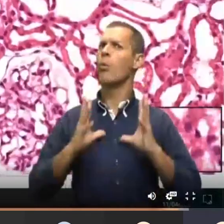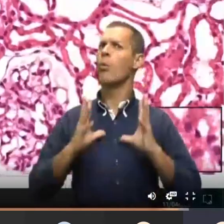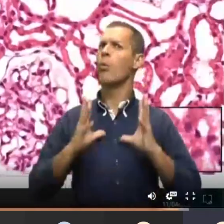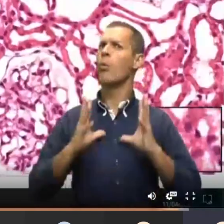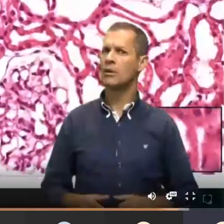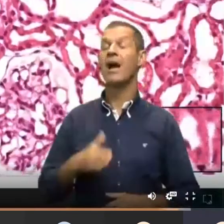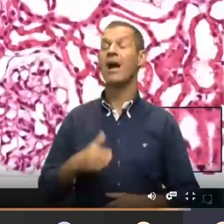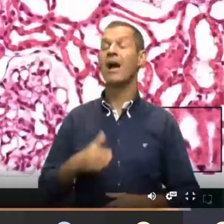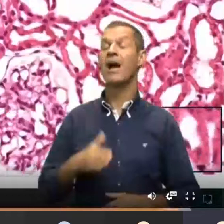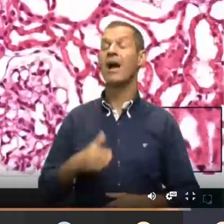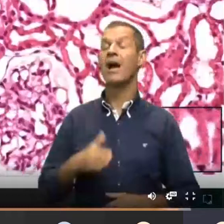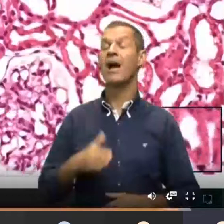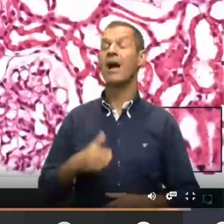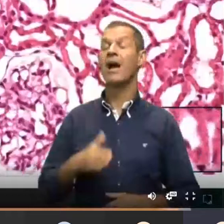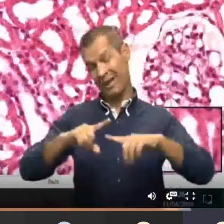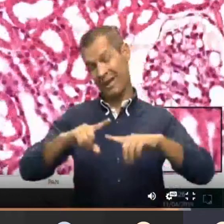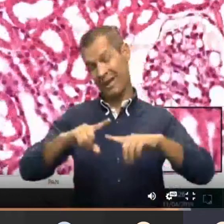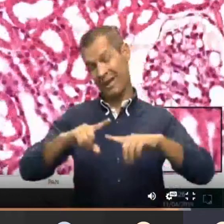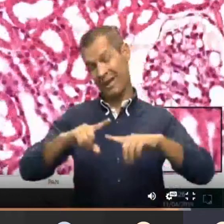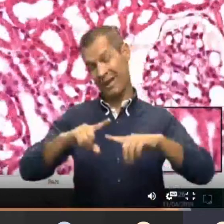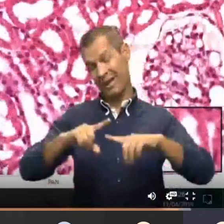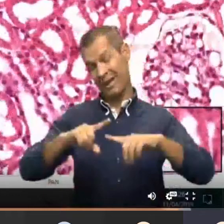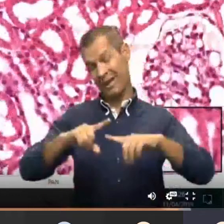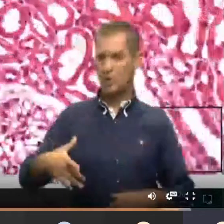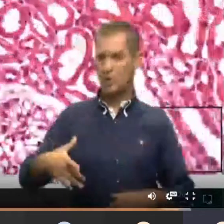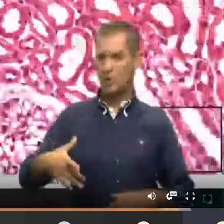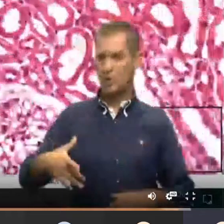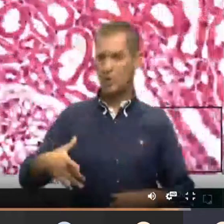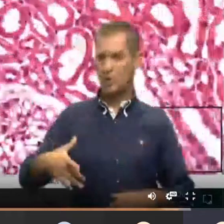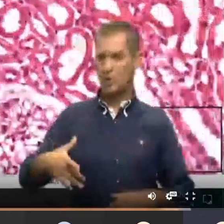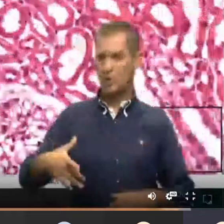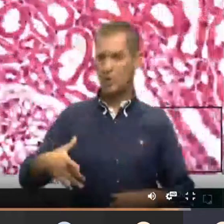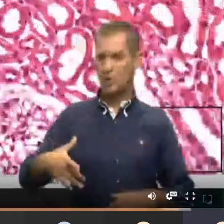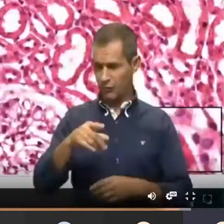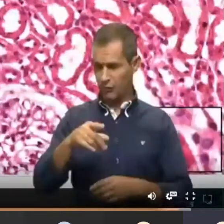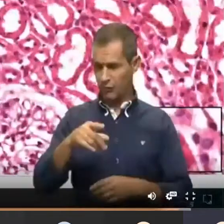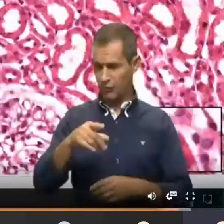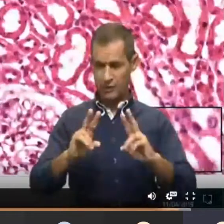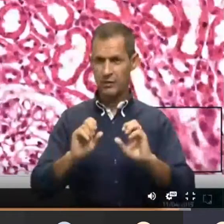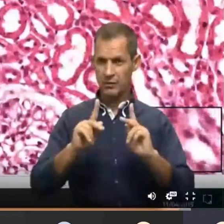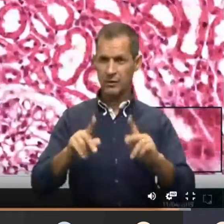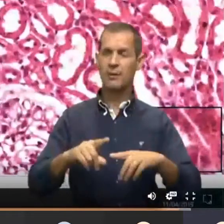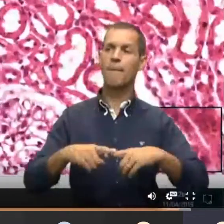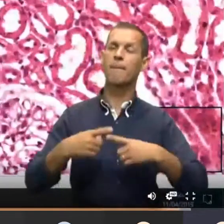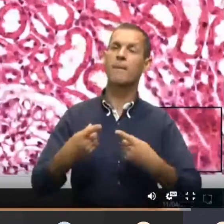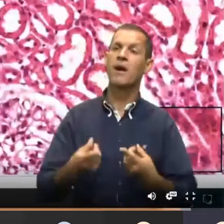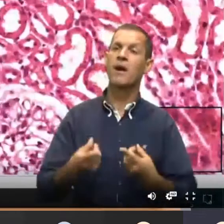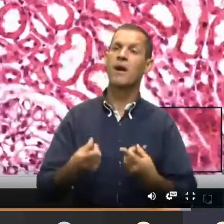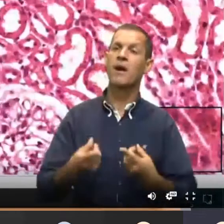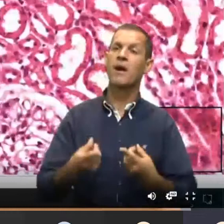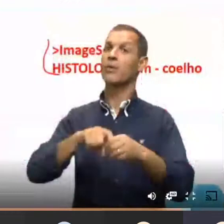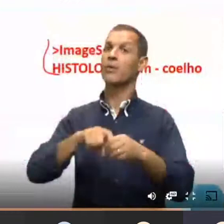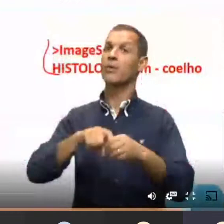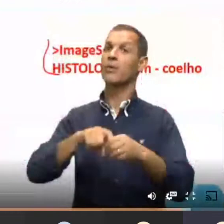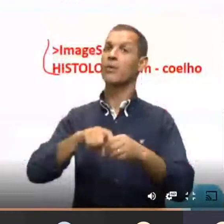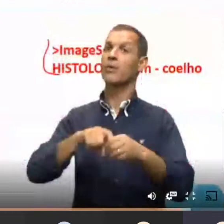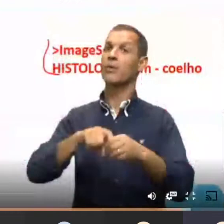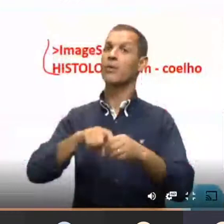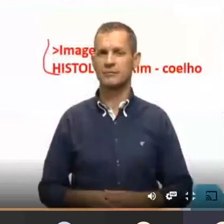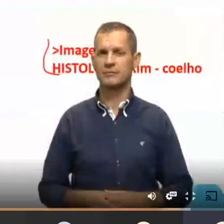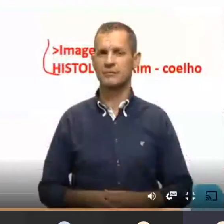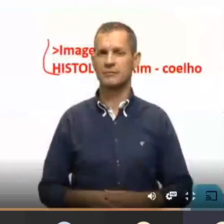íntegros, tá? Então, claro, é uma lâmina de rim normal que eu trouxe apenas para vocês observarem. Voltando ao nosso